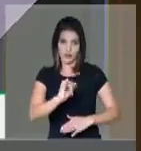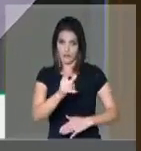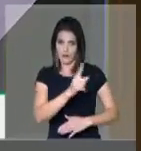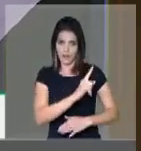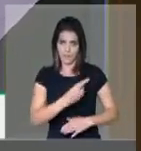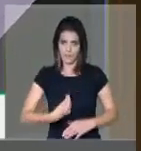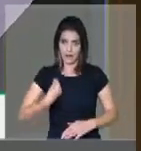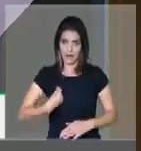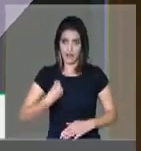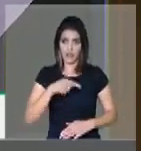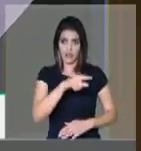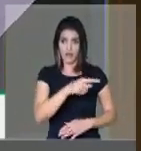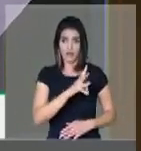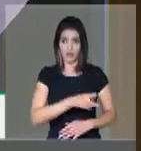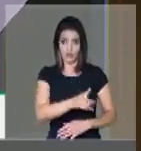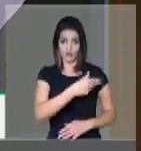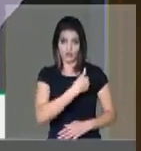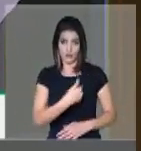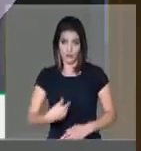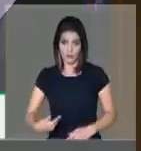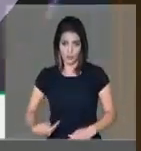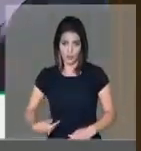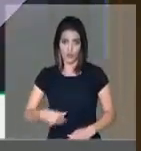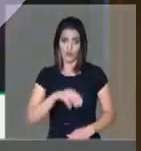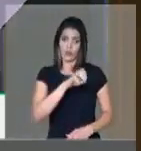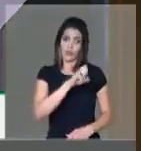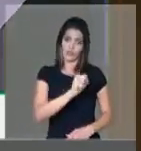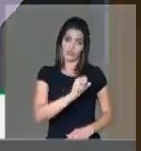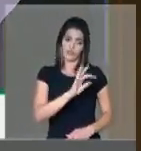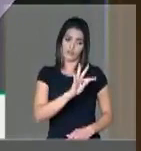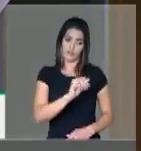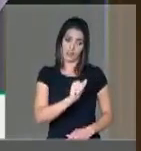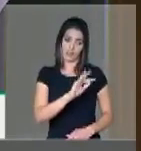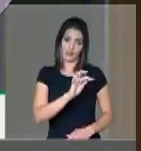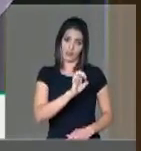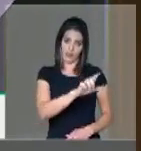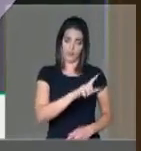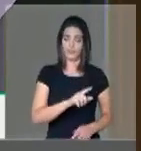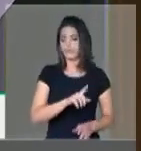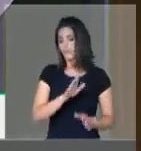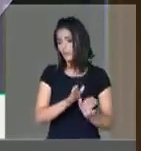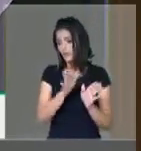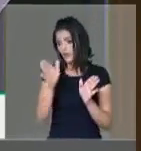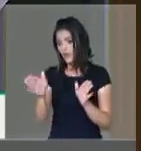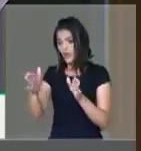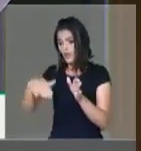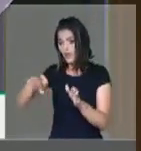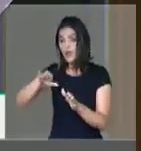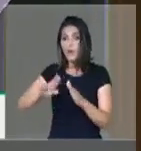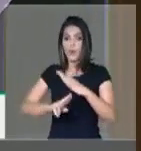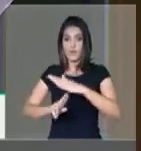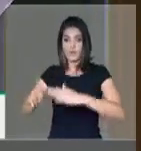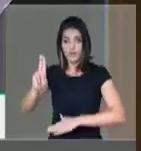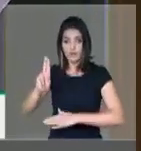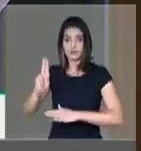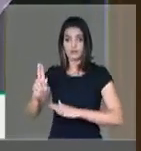permanecerão público e estatais. E a segunda, as que aderirem passarão a